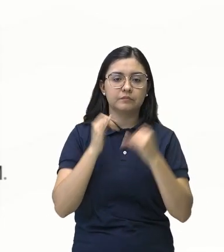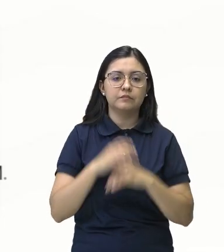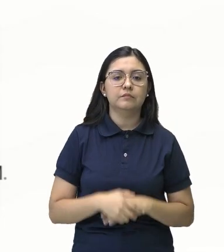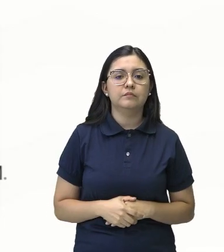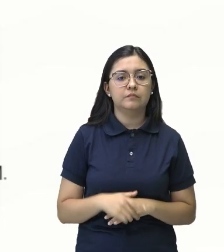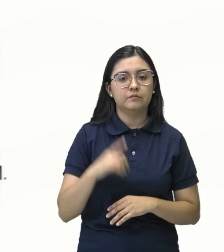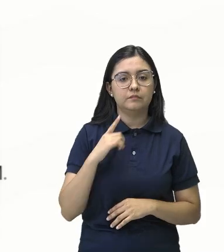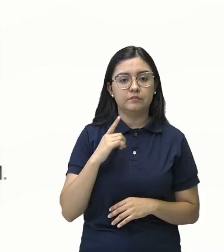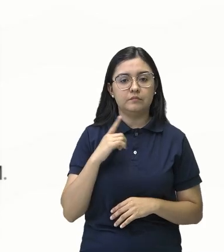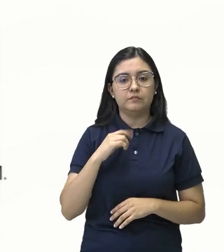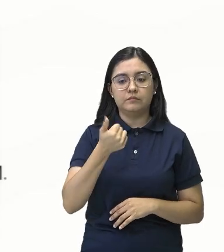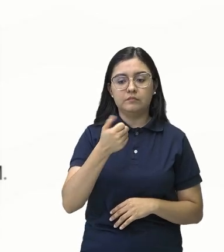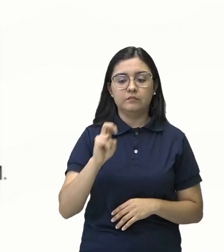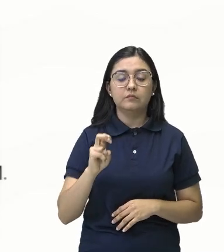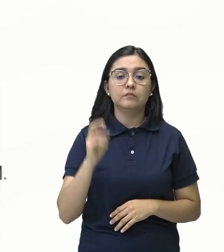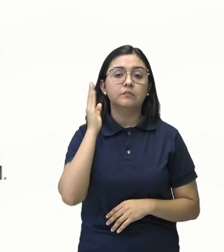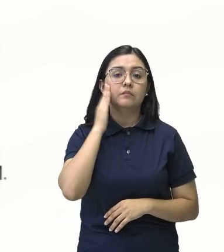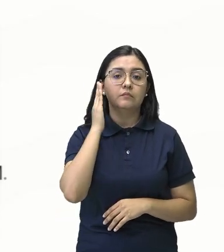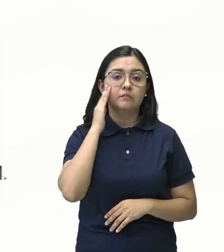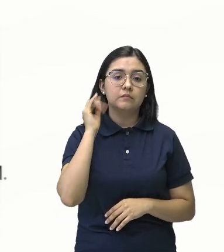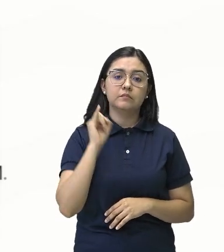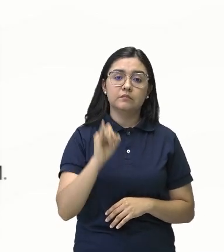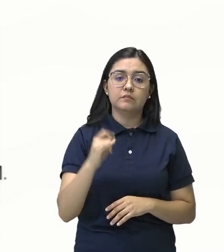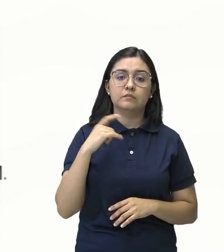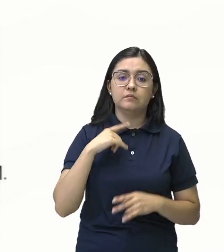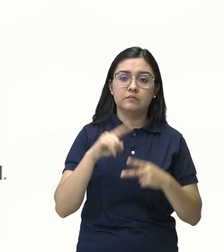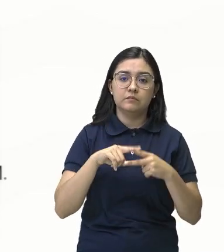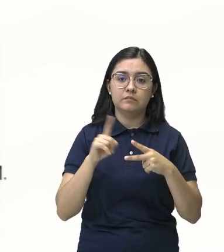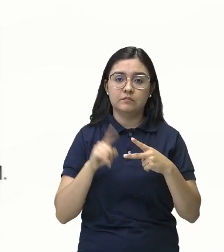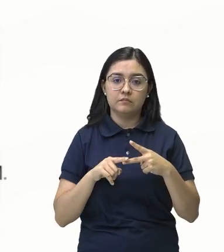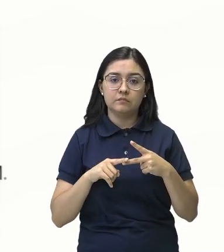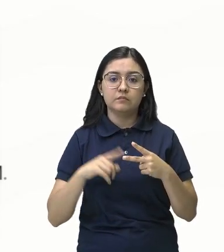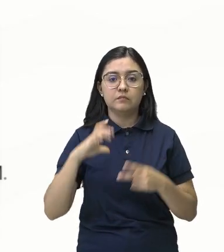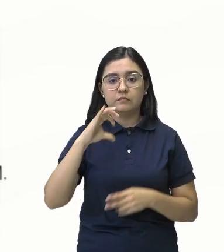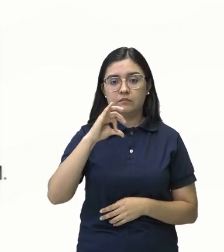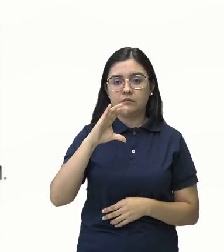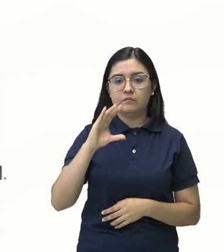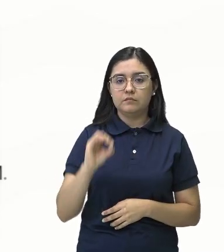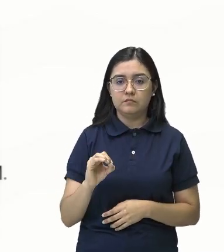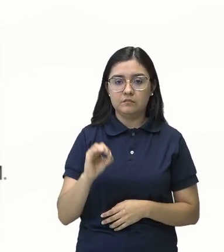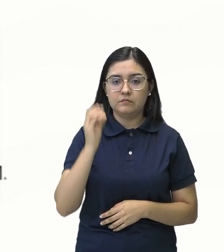em cima, eu sei que quando eu tenho um ângulo de 90 graus,